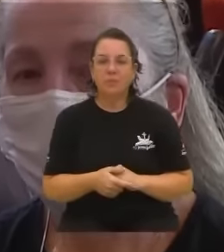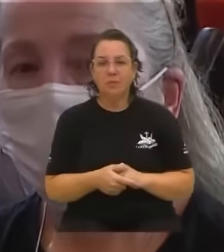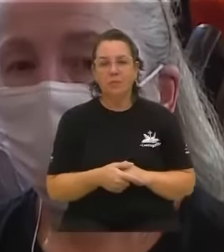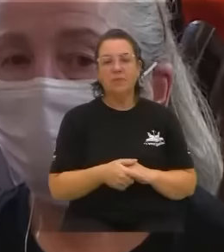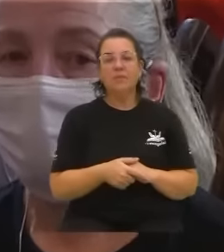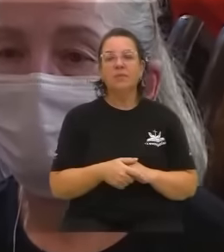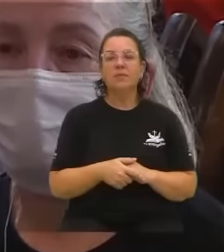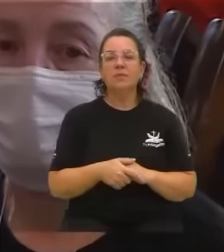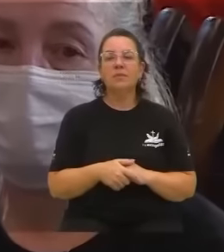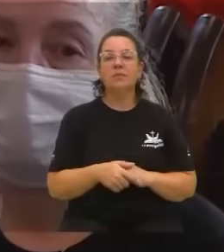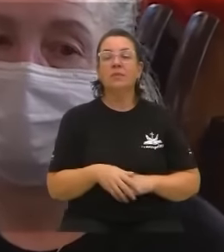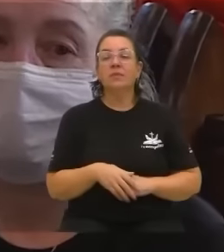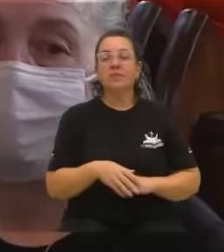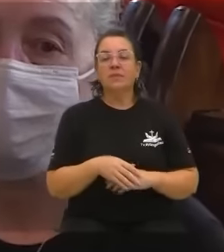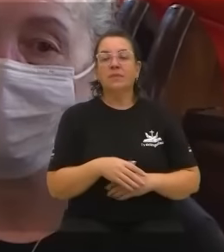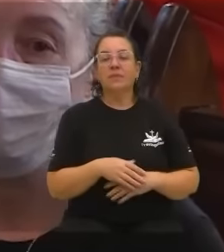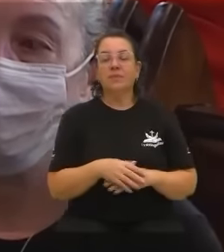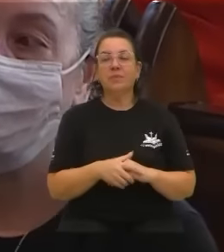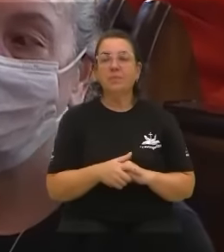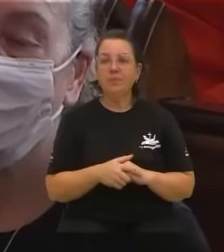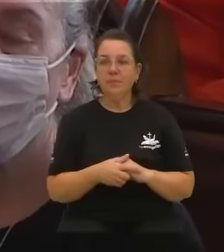louvarei.